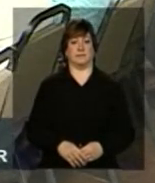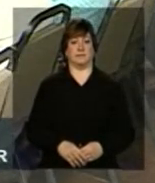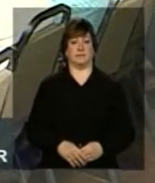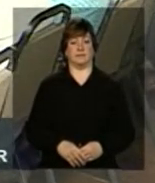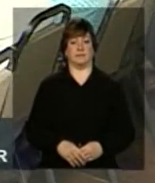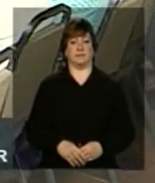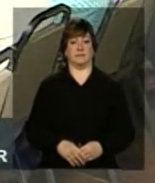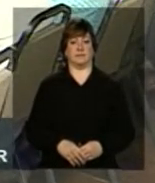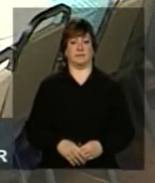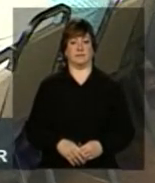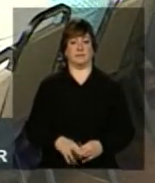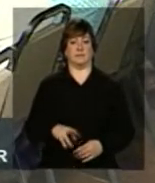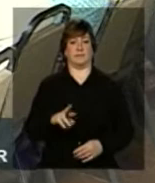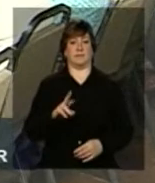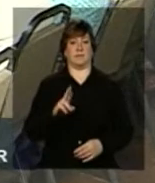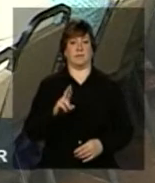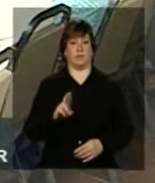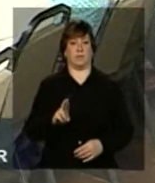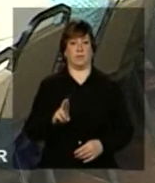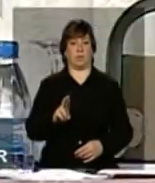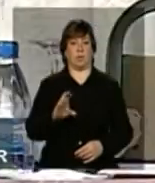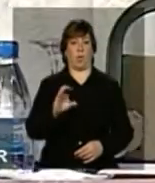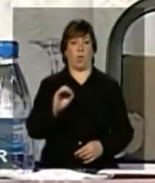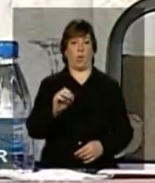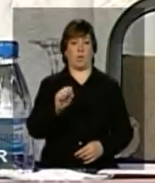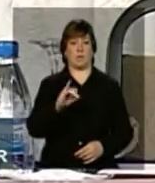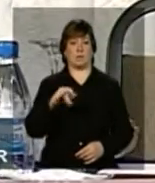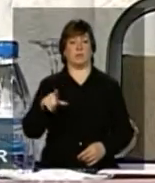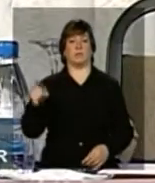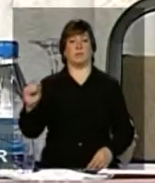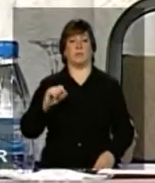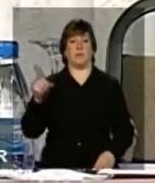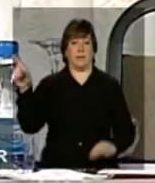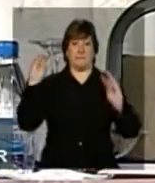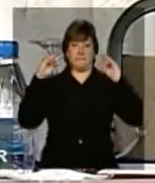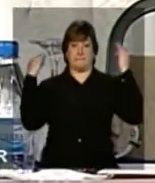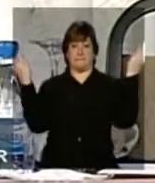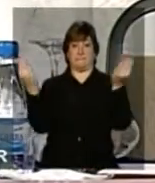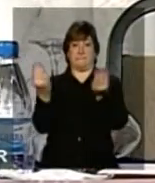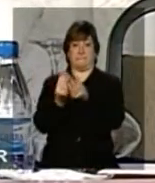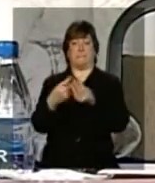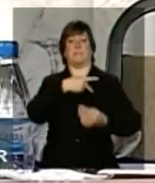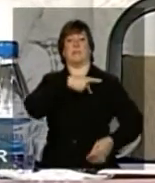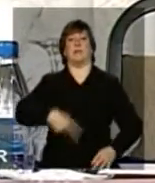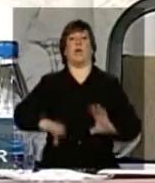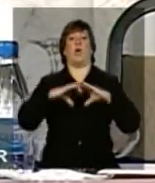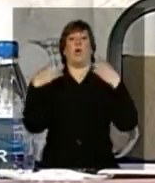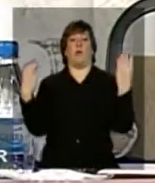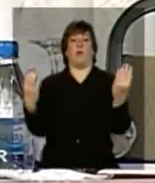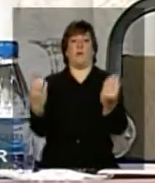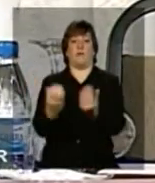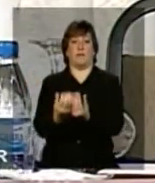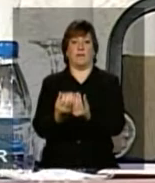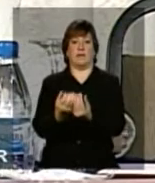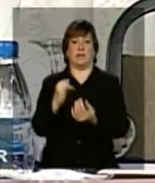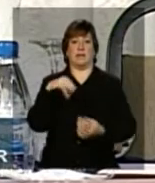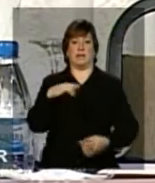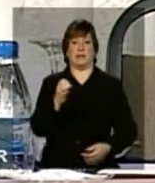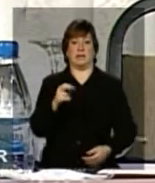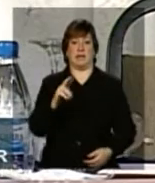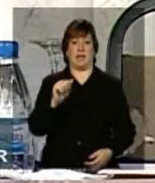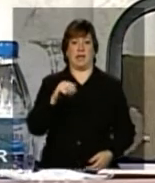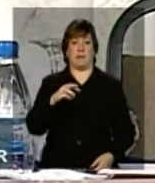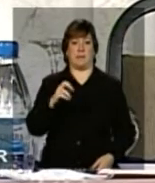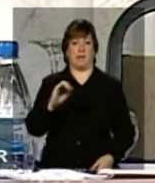a Rocio do México, presidente da Conferência Interamericana da Mulher.